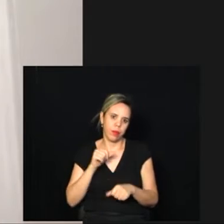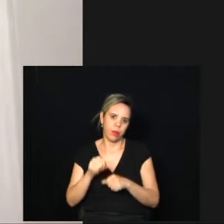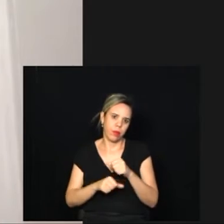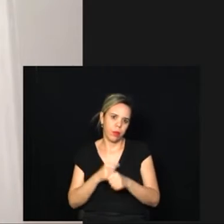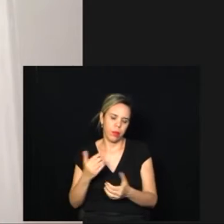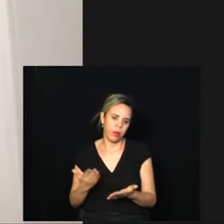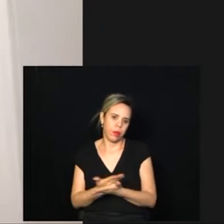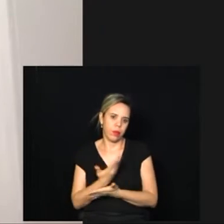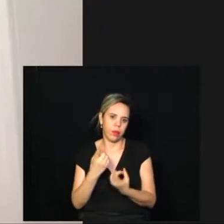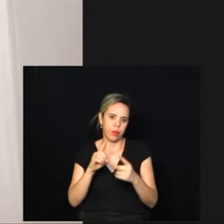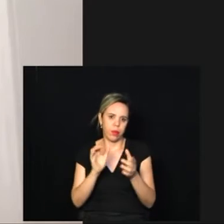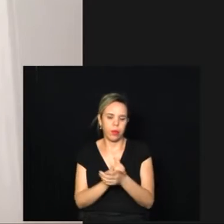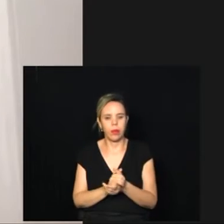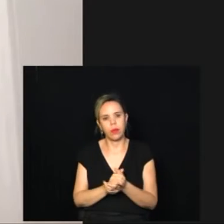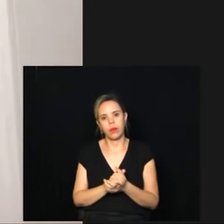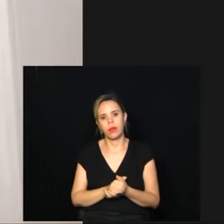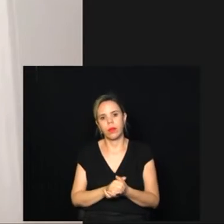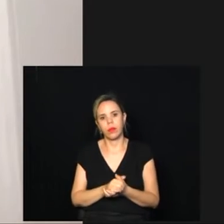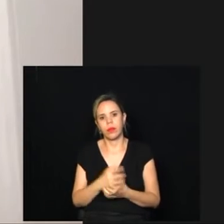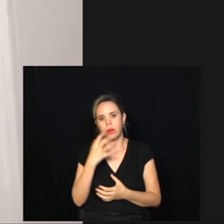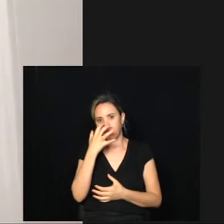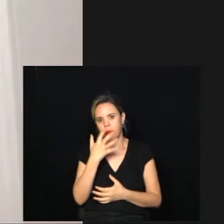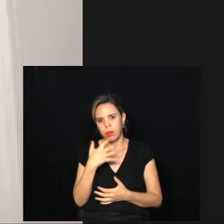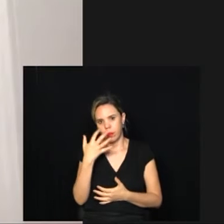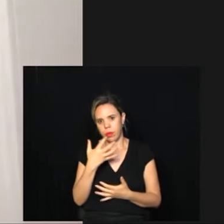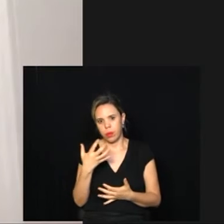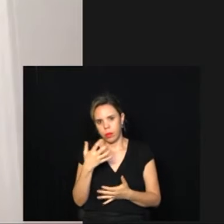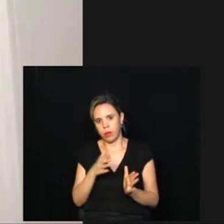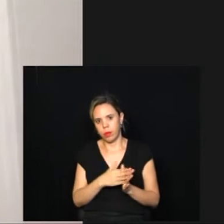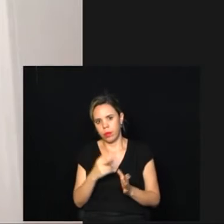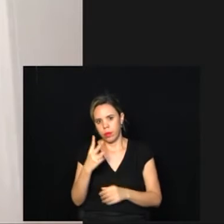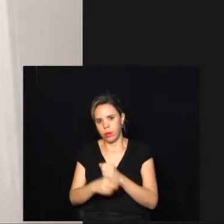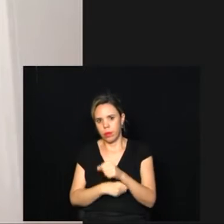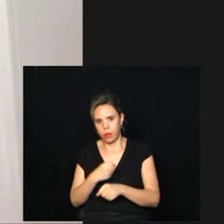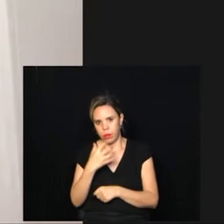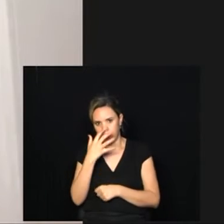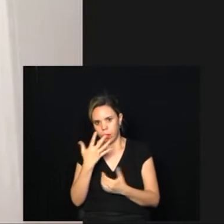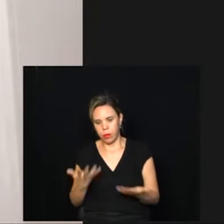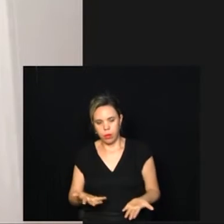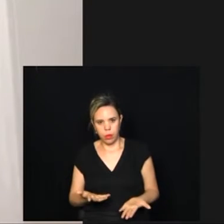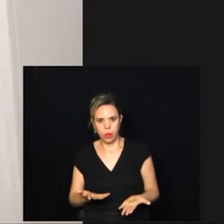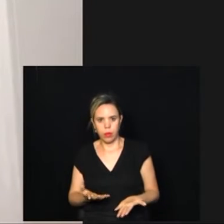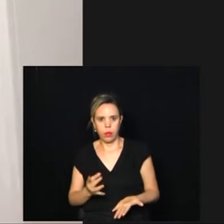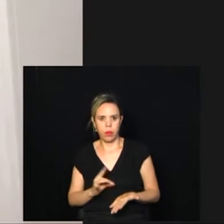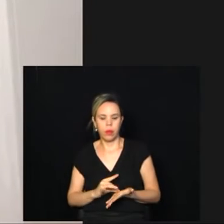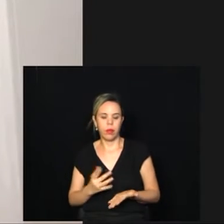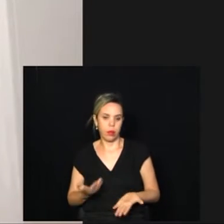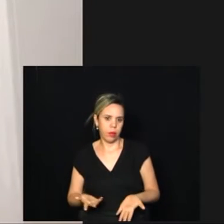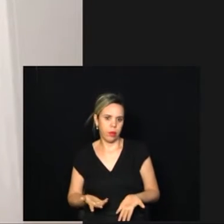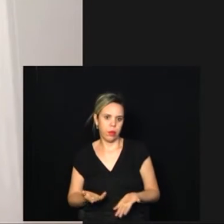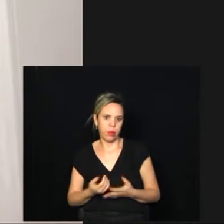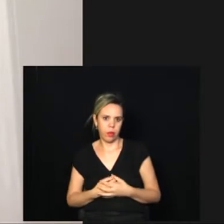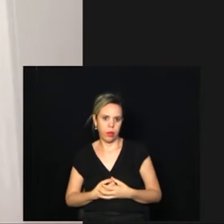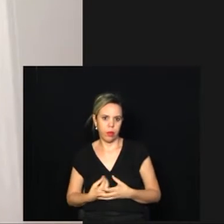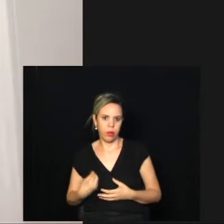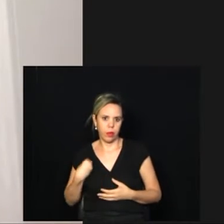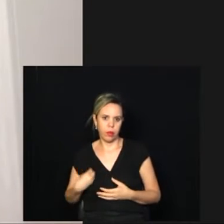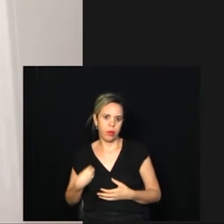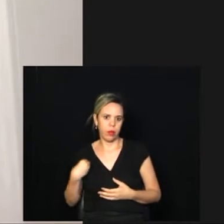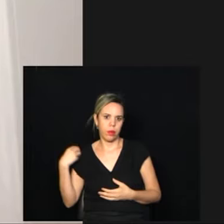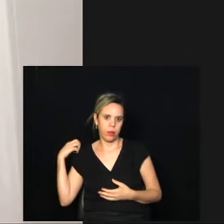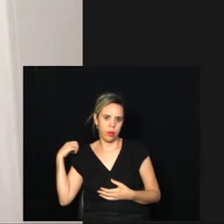visto. Casada, apaixonada, sabe aquele período de 2 anos de paixão que é intensa? Sim. Então, eu vivi